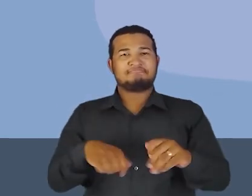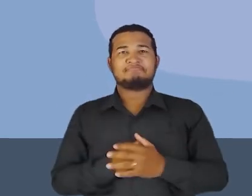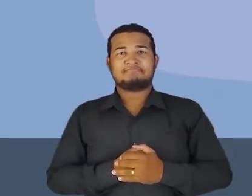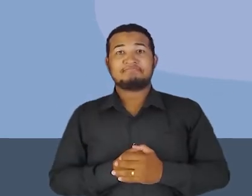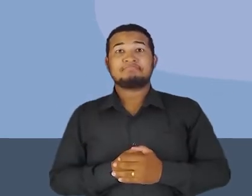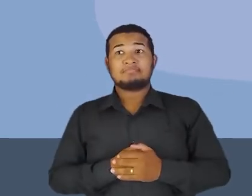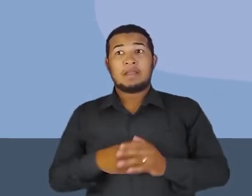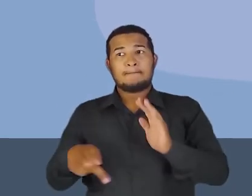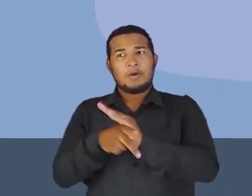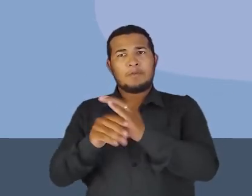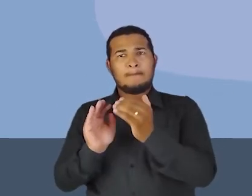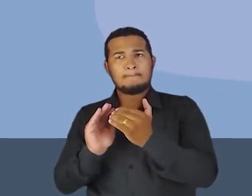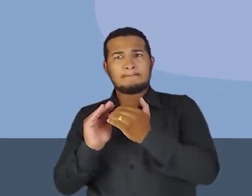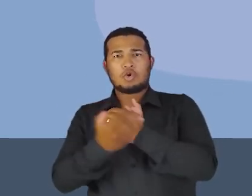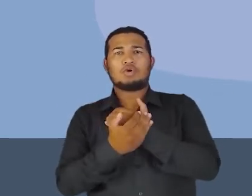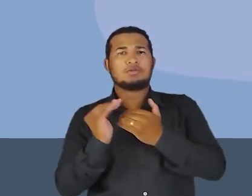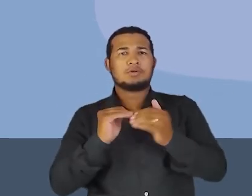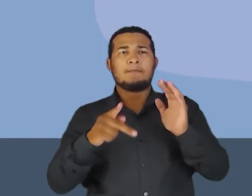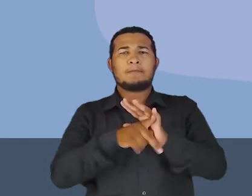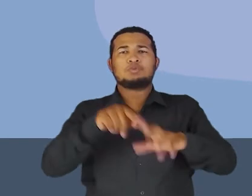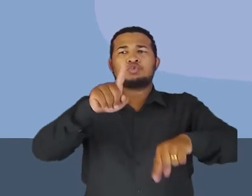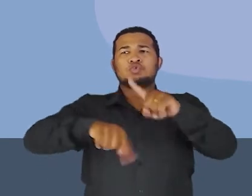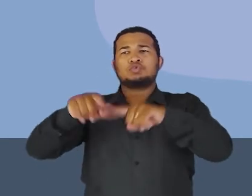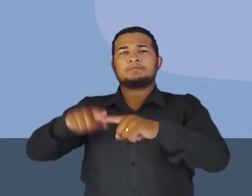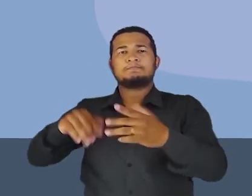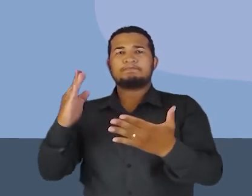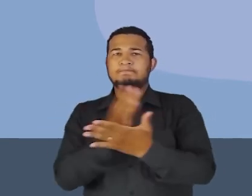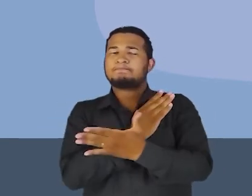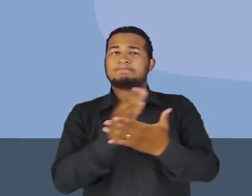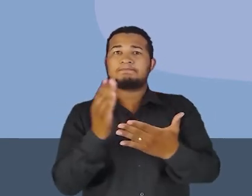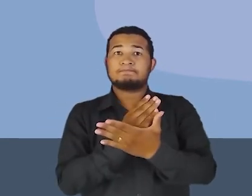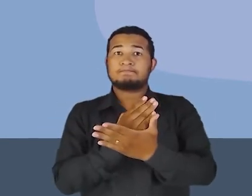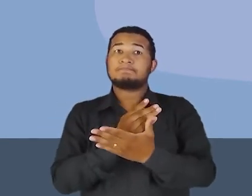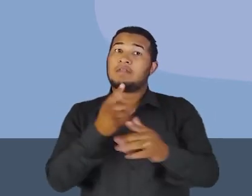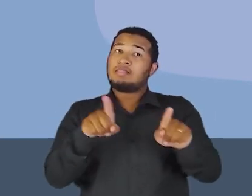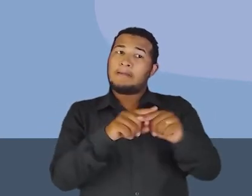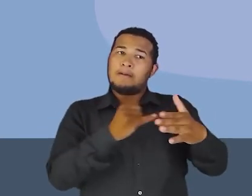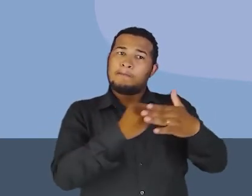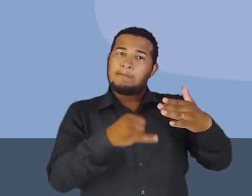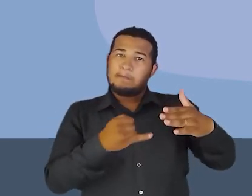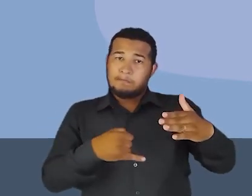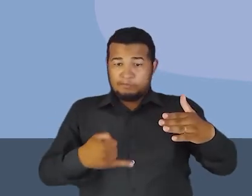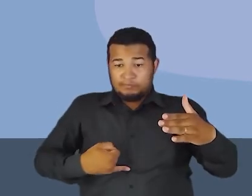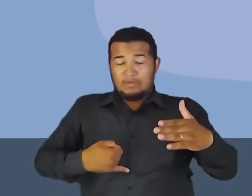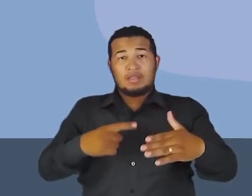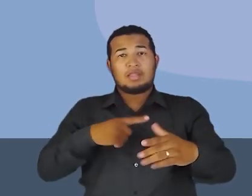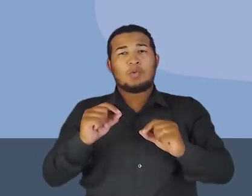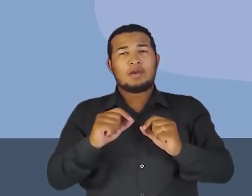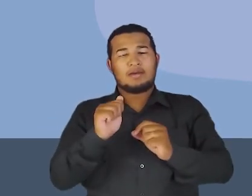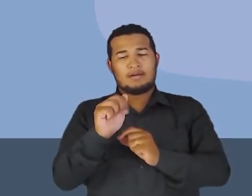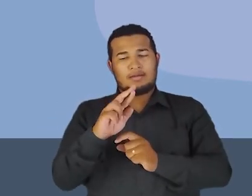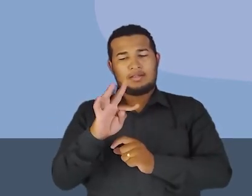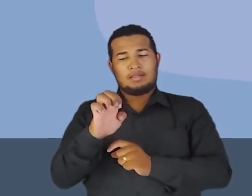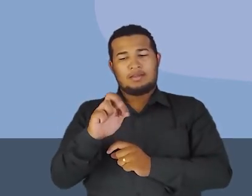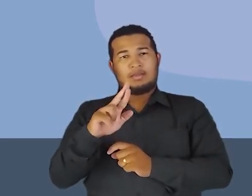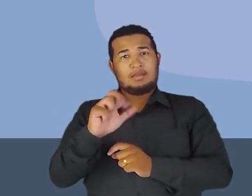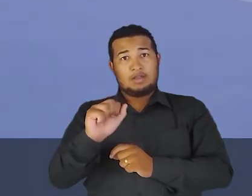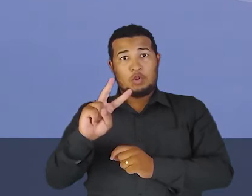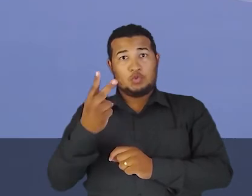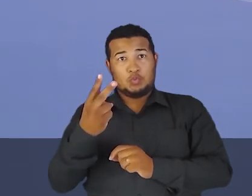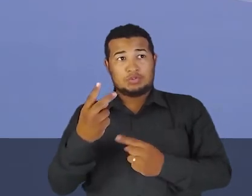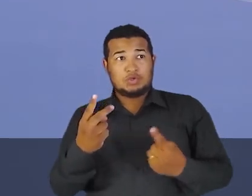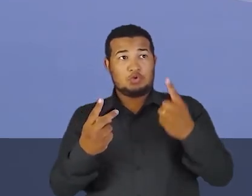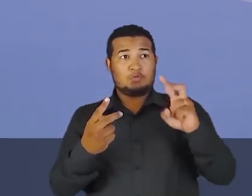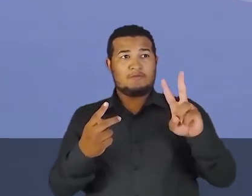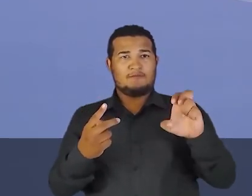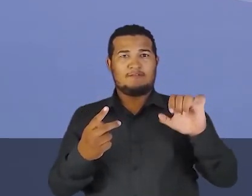uma barreira de proteção para algumas substâncias, né? E o cordão umbilical ele é formado por 2 artérias e uma veia. Então, olha